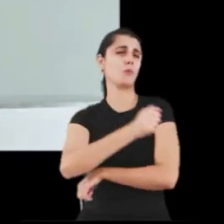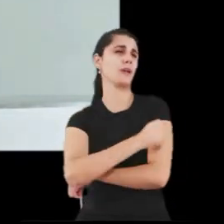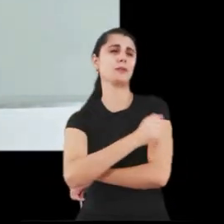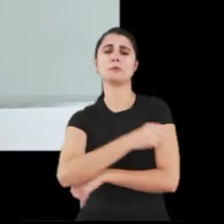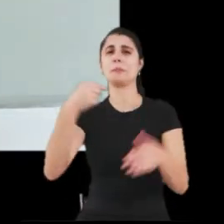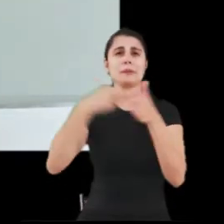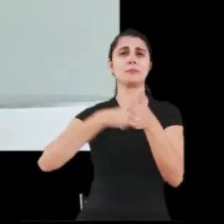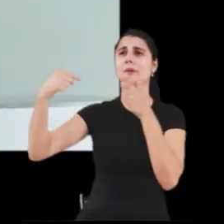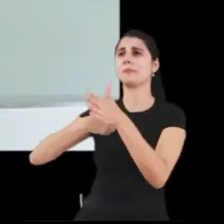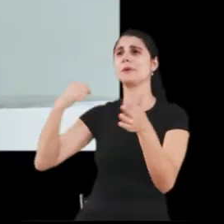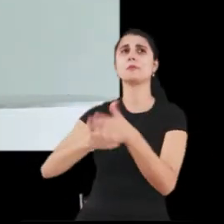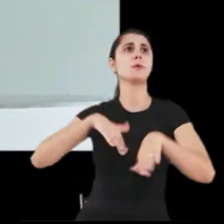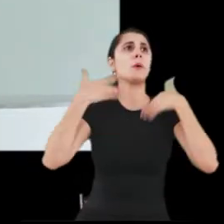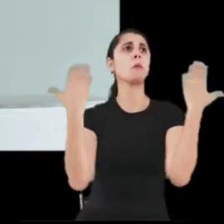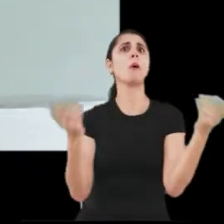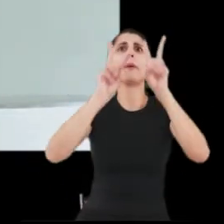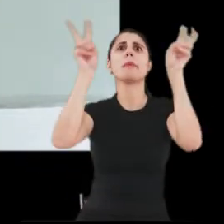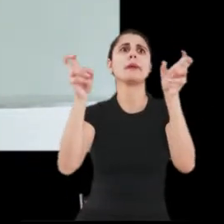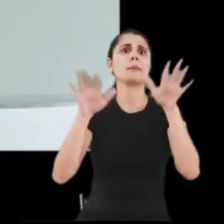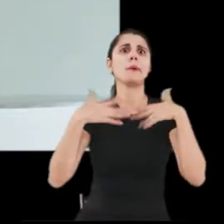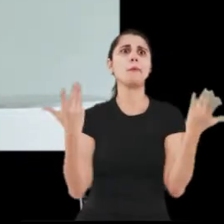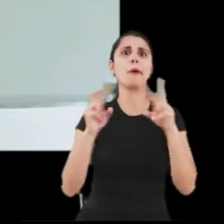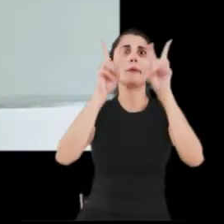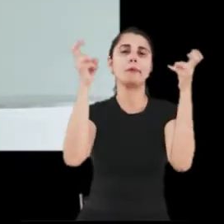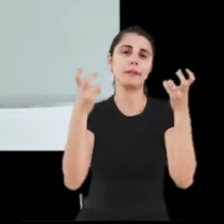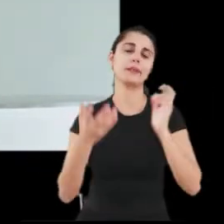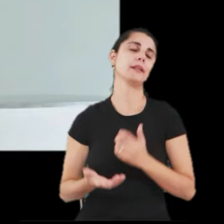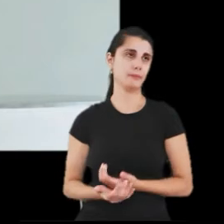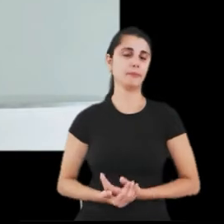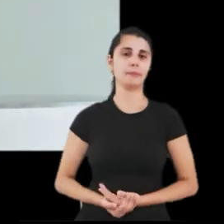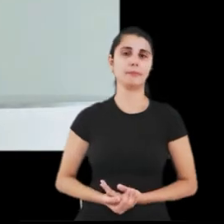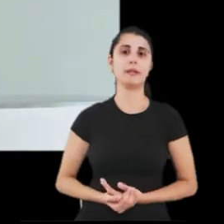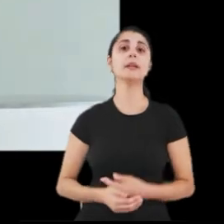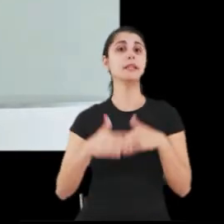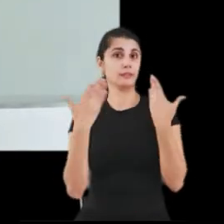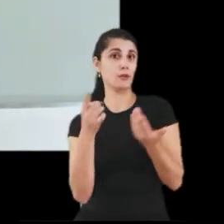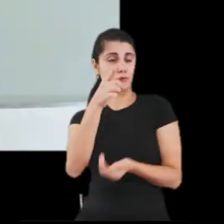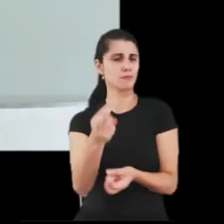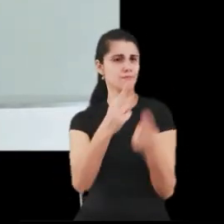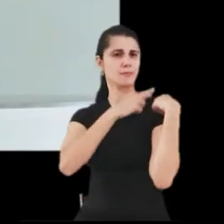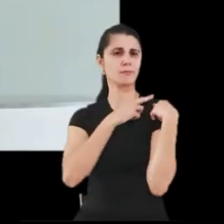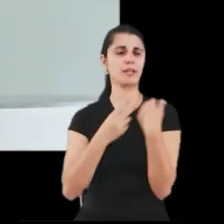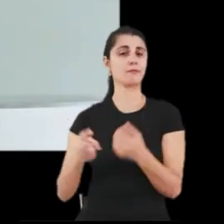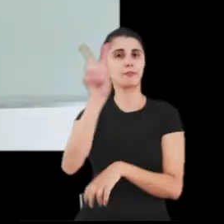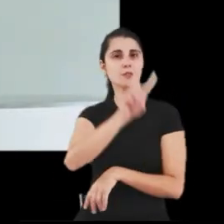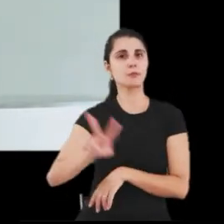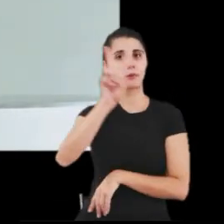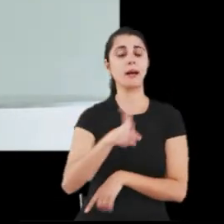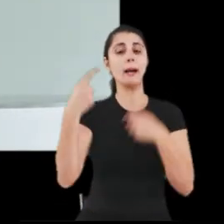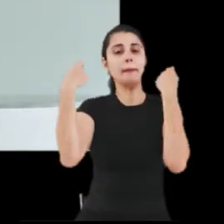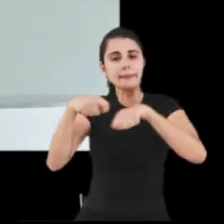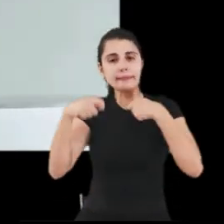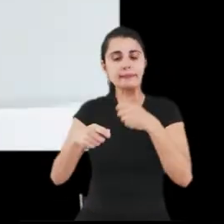esse? Porque se fosse uma questão puramente técnica, eu resolveria rapidamente. Sua obrigação no vestibular hoje é resolver